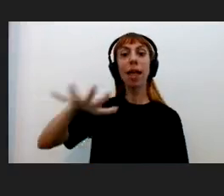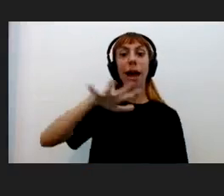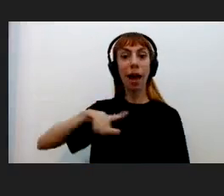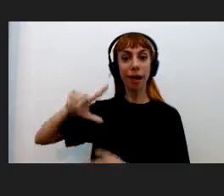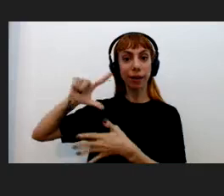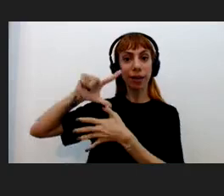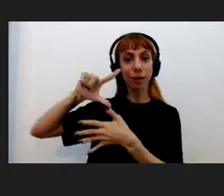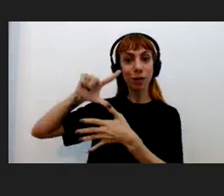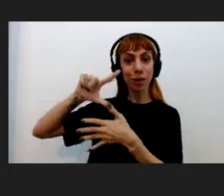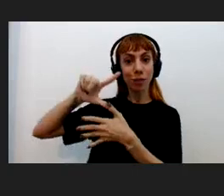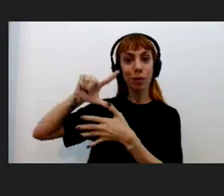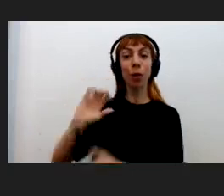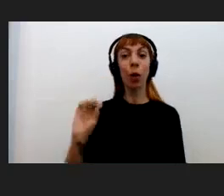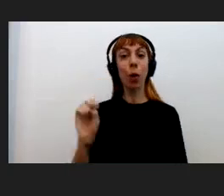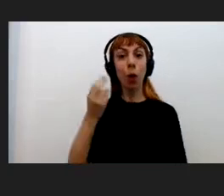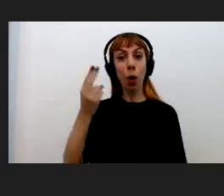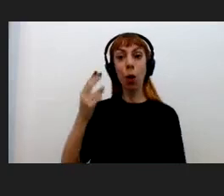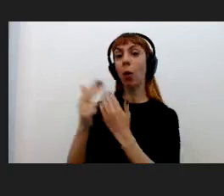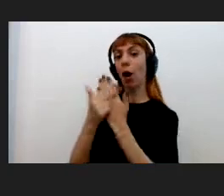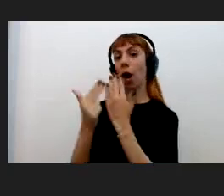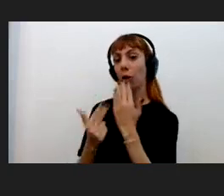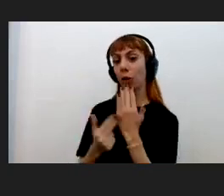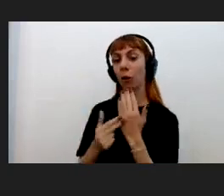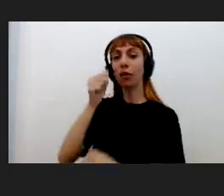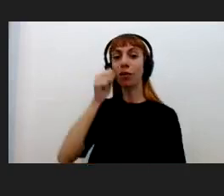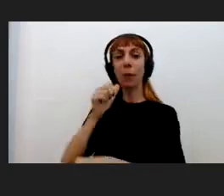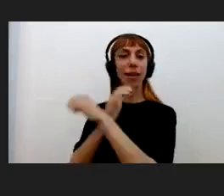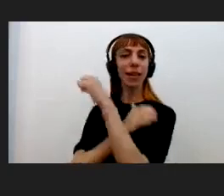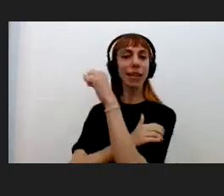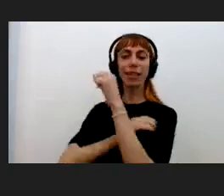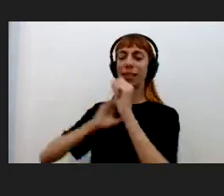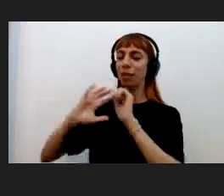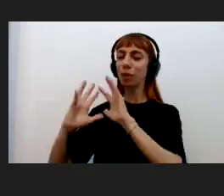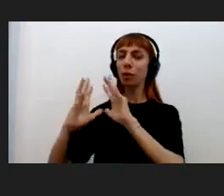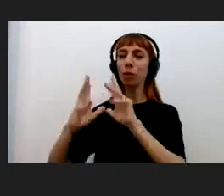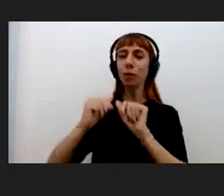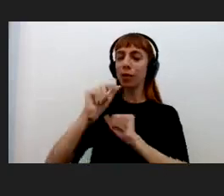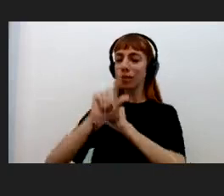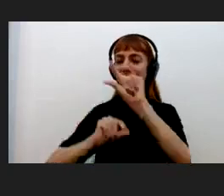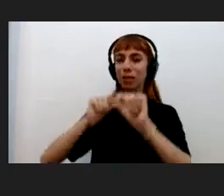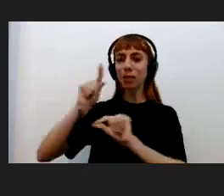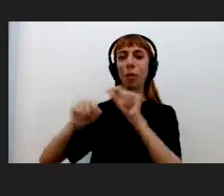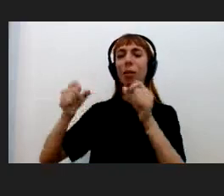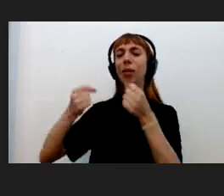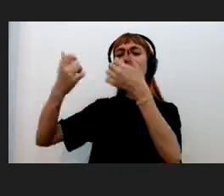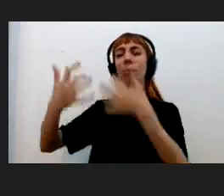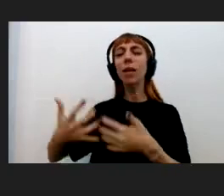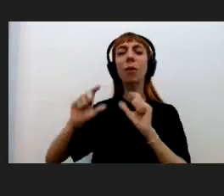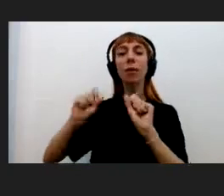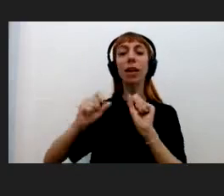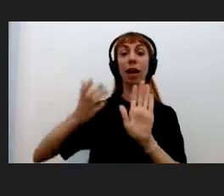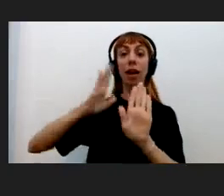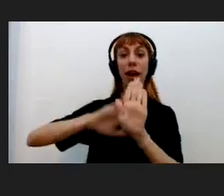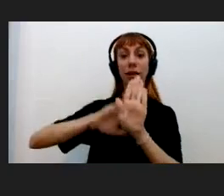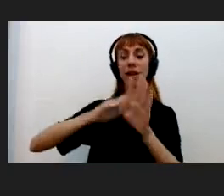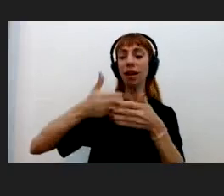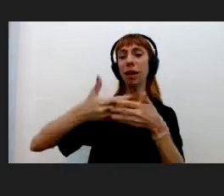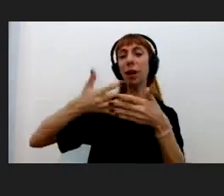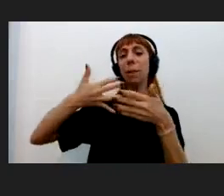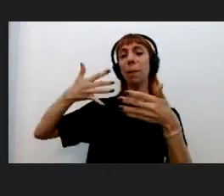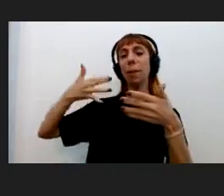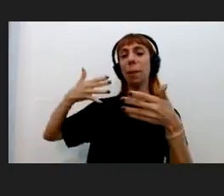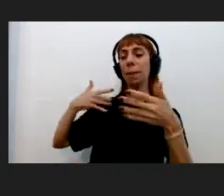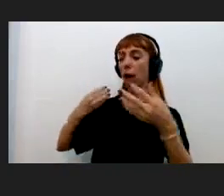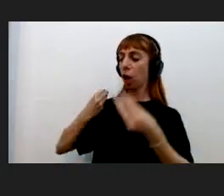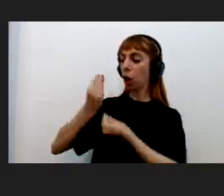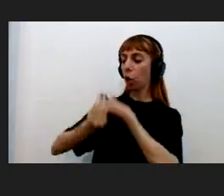tudo não é à toa, né? Isso tudo diz muito sobre a forma como eu fui me construindo ao longo desses últimos tempos. E eu também quis trazer um